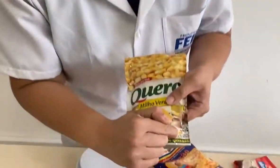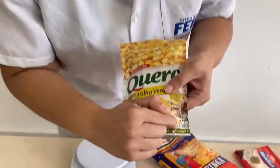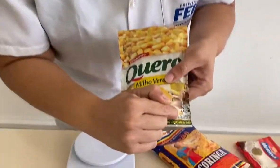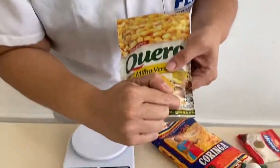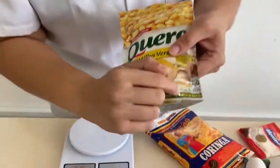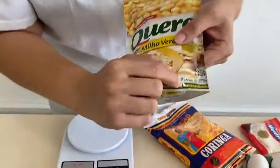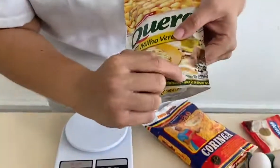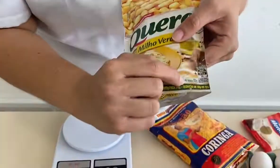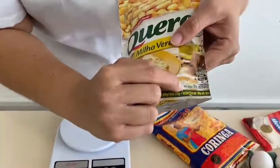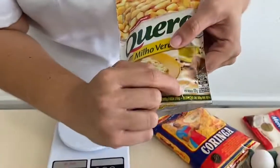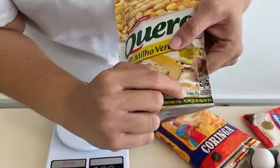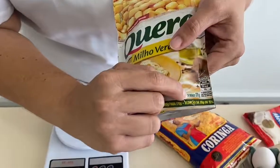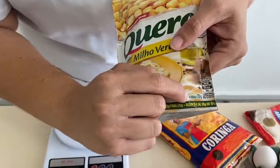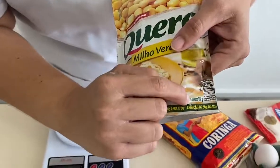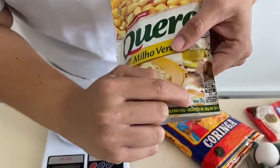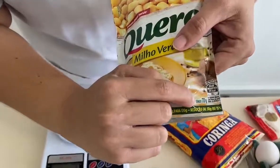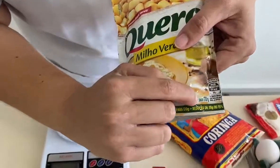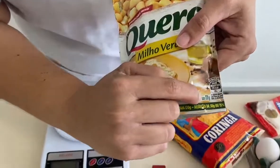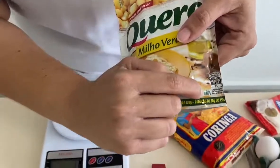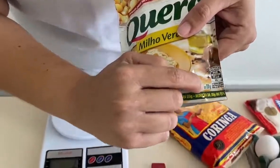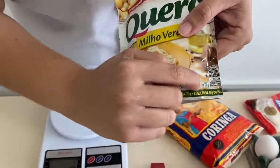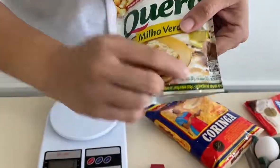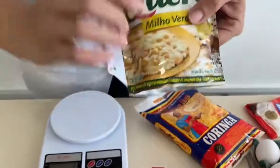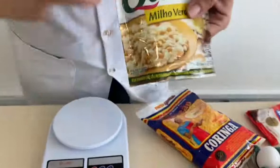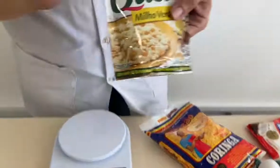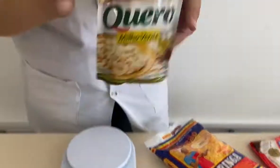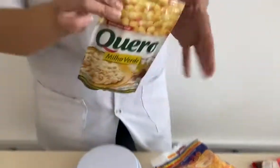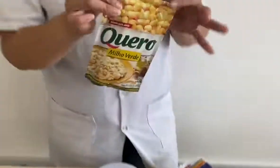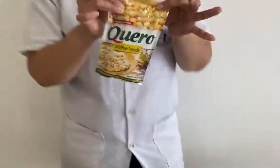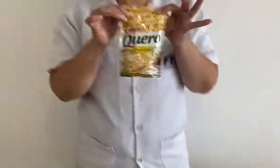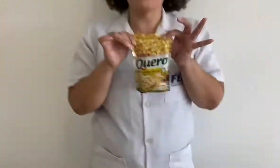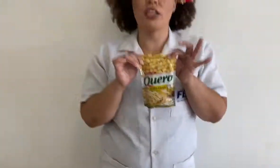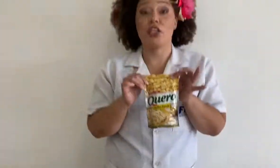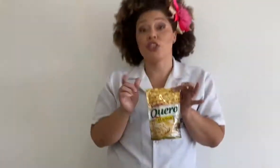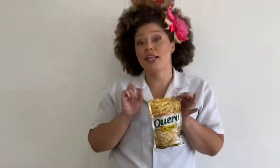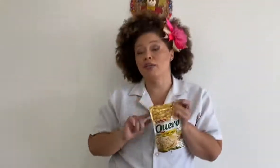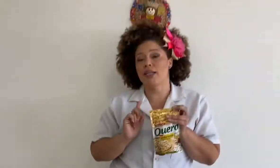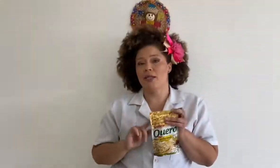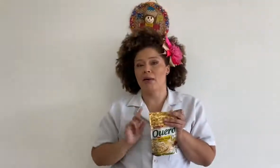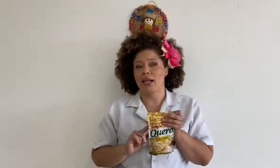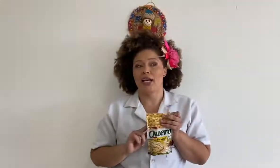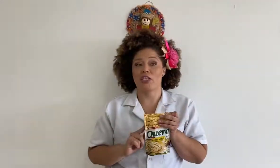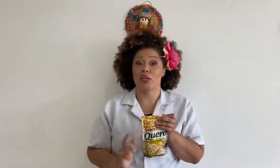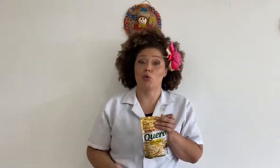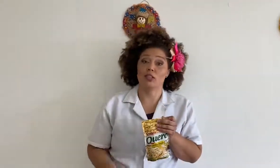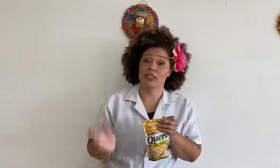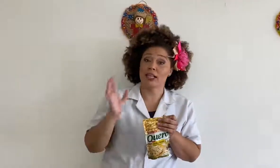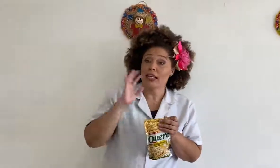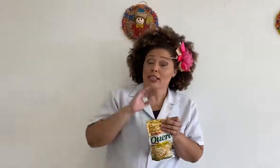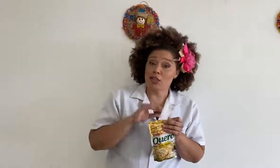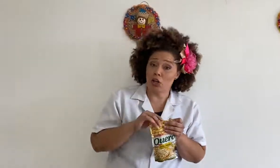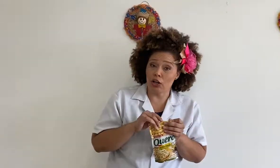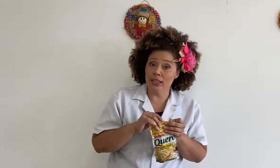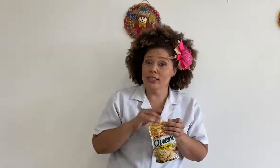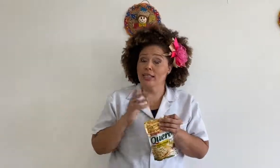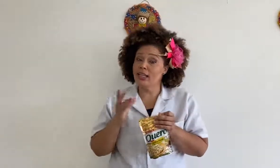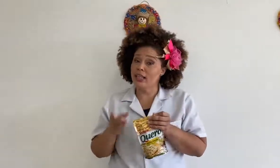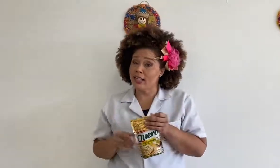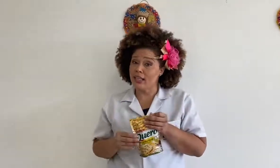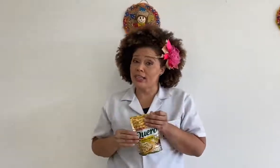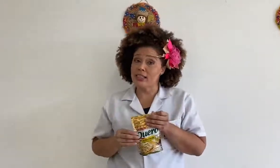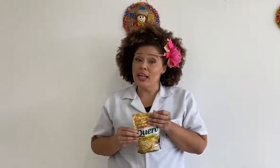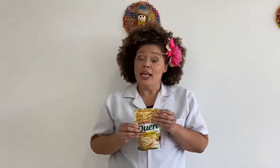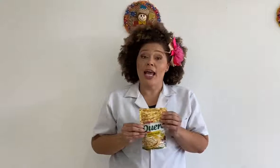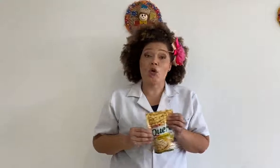170 gramas e vem escrito aqui, ó, drenado. Quer dizer o seguinte, dentro dessa embalagem tem coisas sólidas